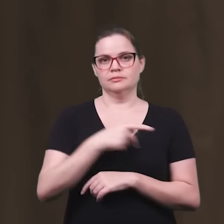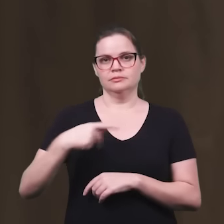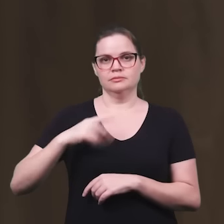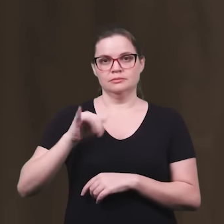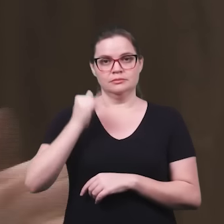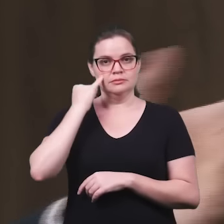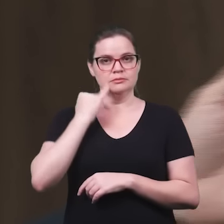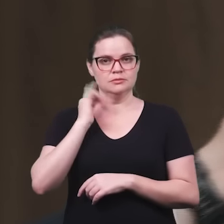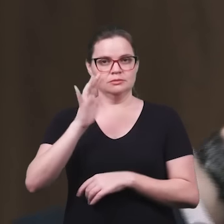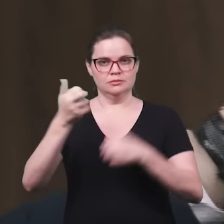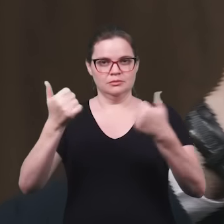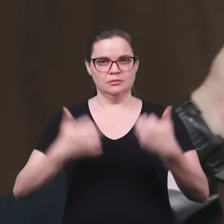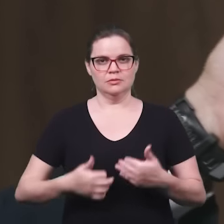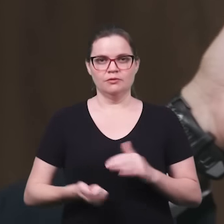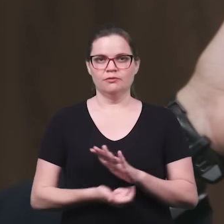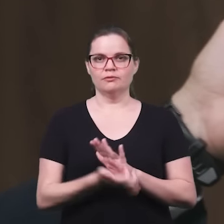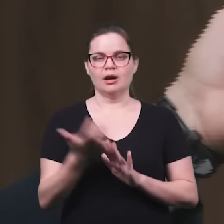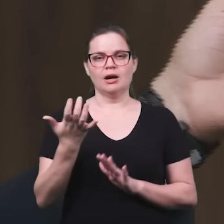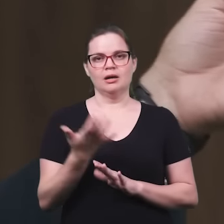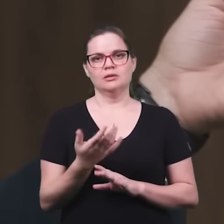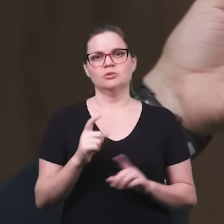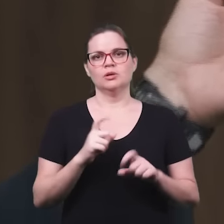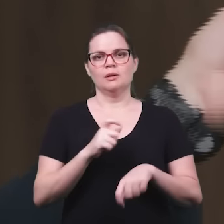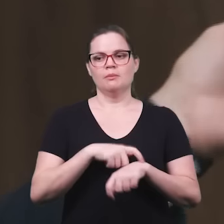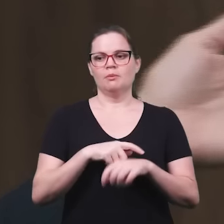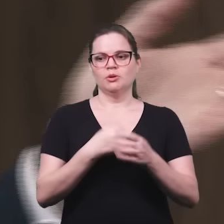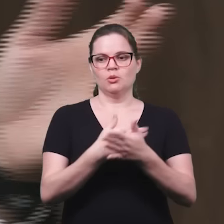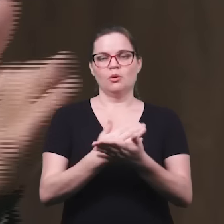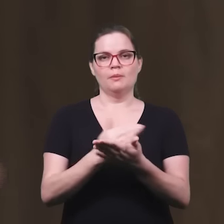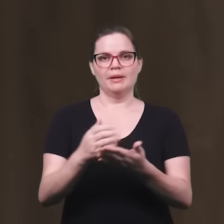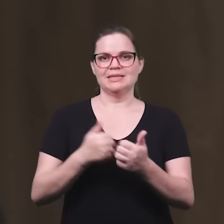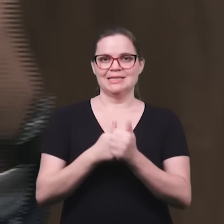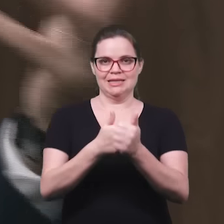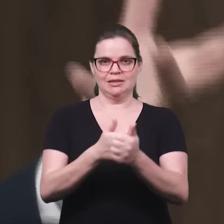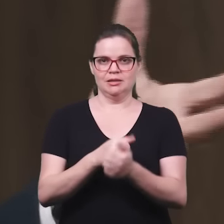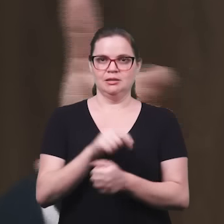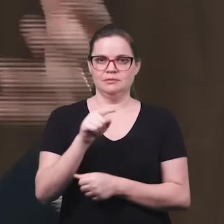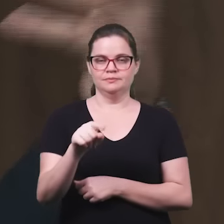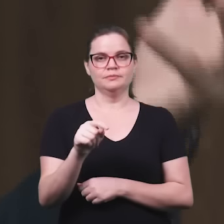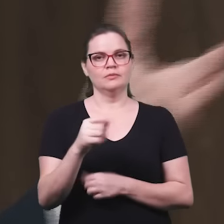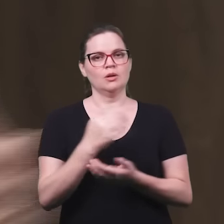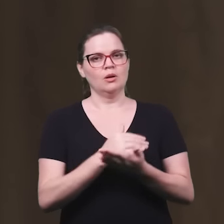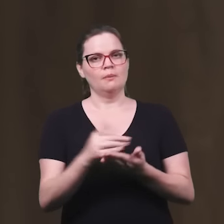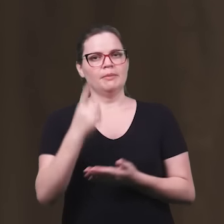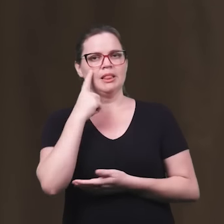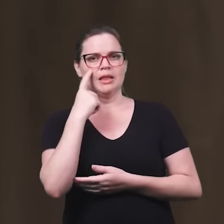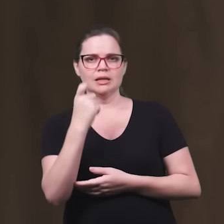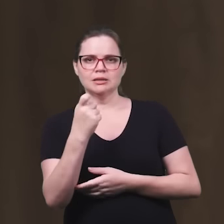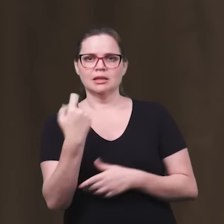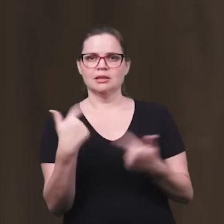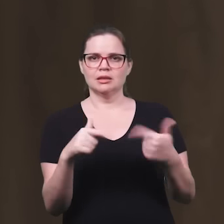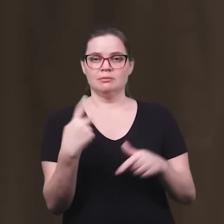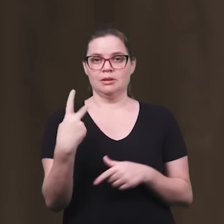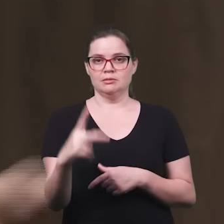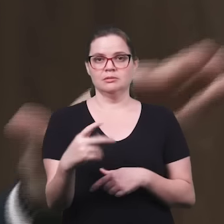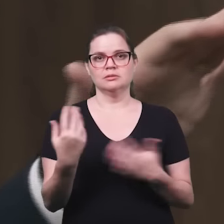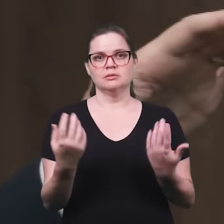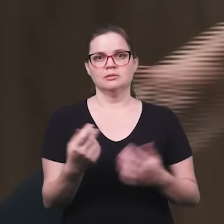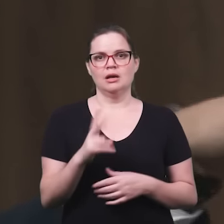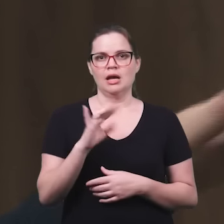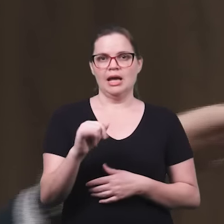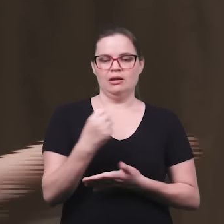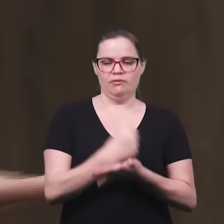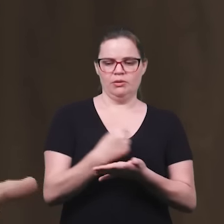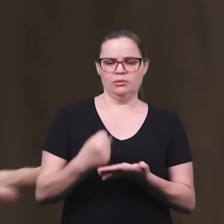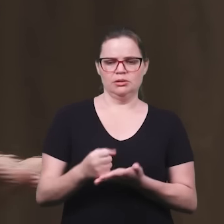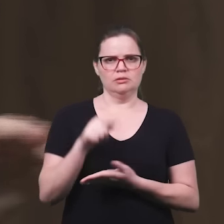não me deixa mentir, muitas vezes uma pessoa começa a te seguir ou começa a se interessar pelo seu trabalho e ela não vai